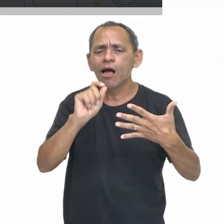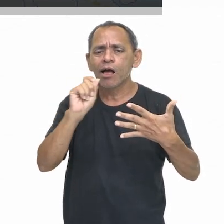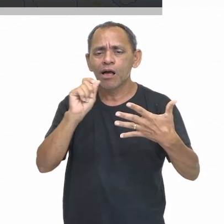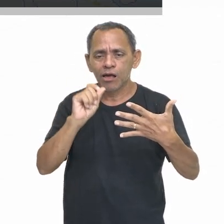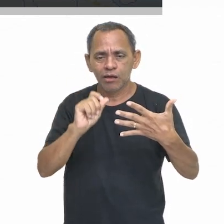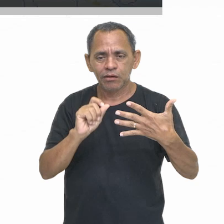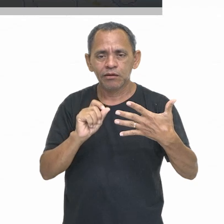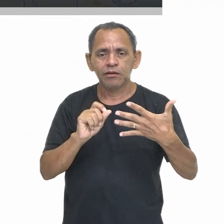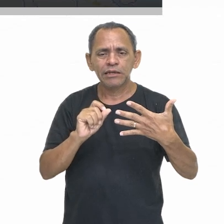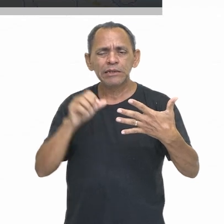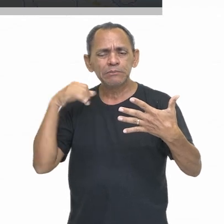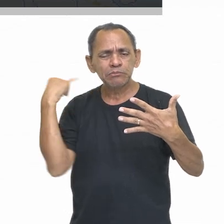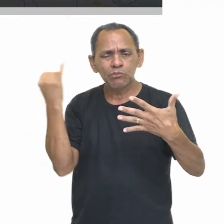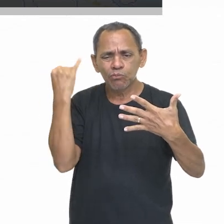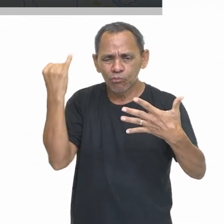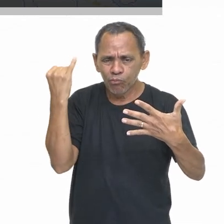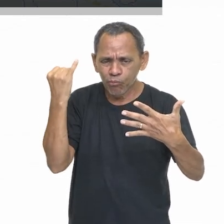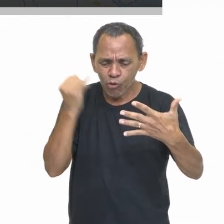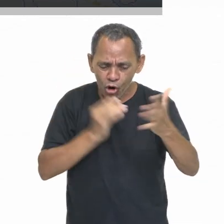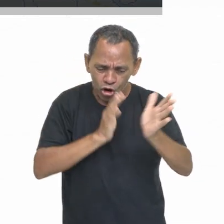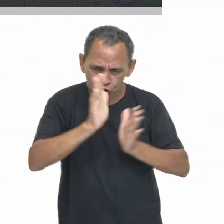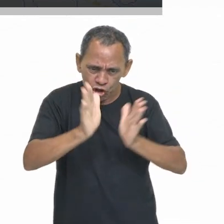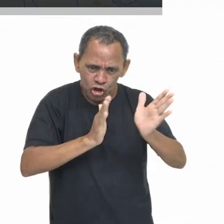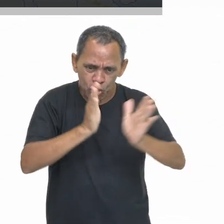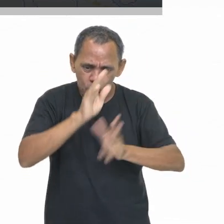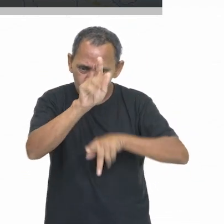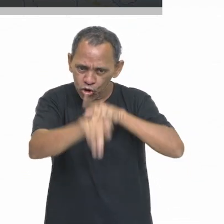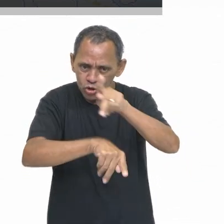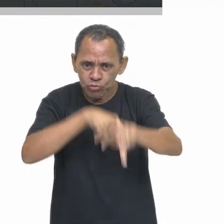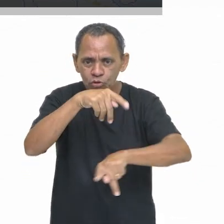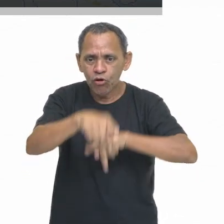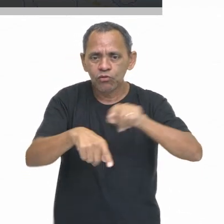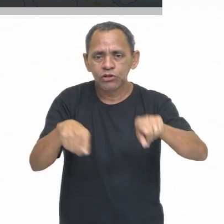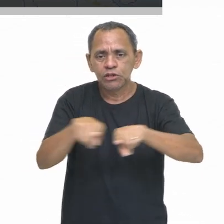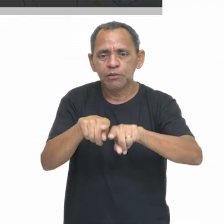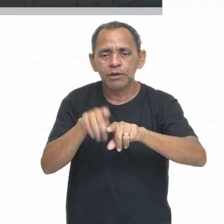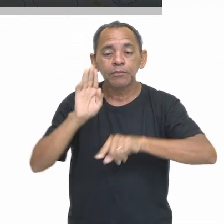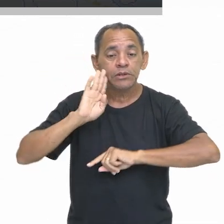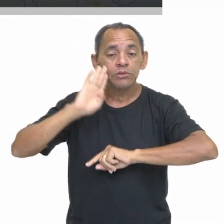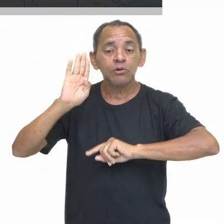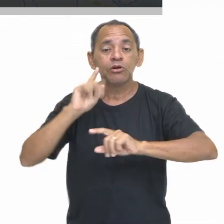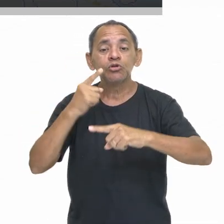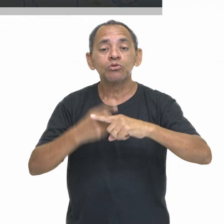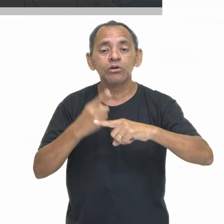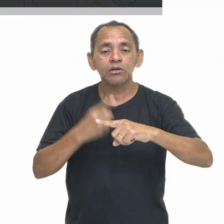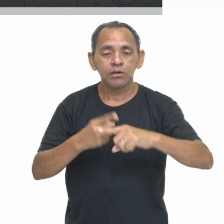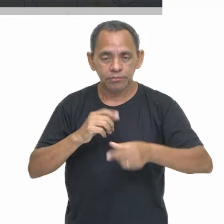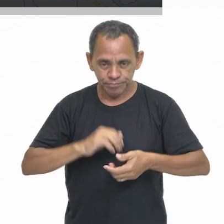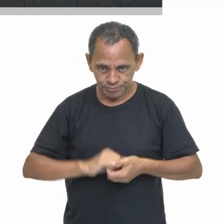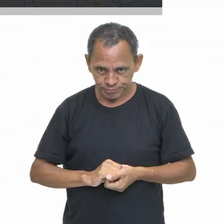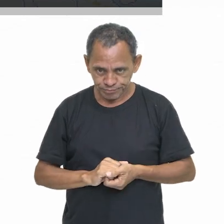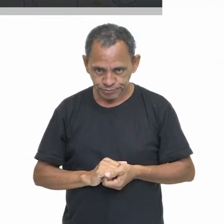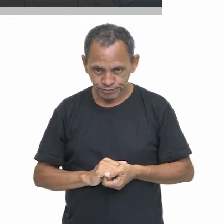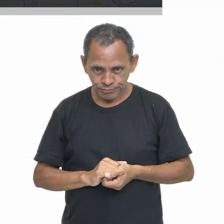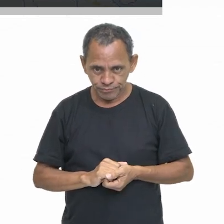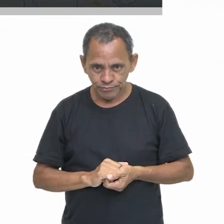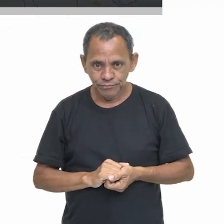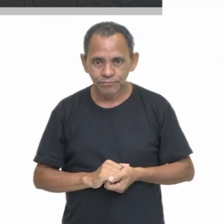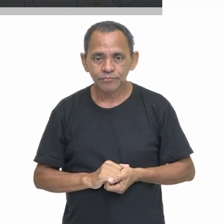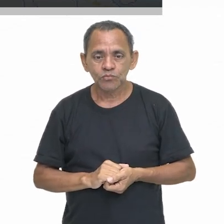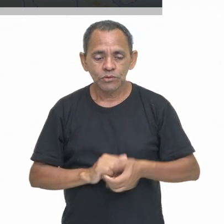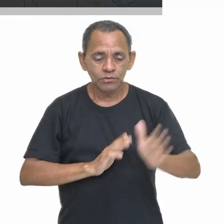era fundamental para essa civilização, principalmente porque, né, em